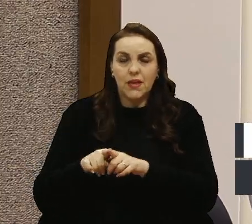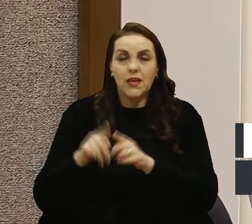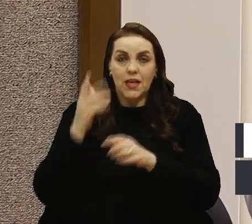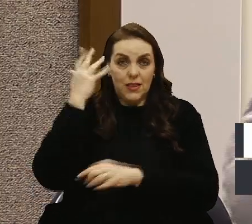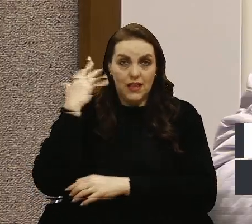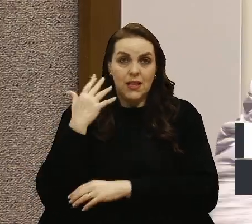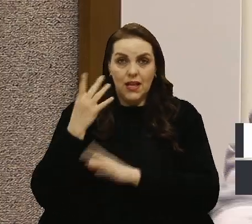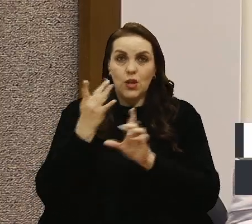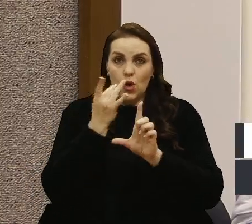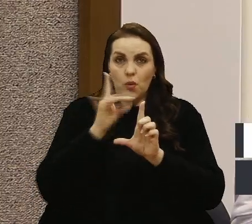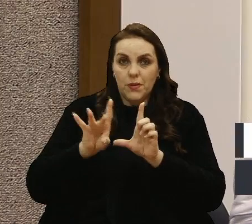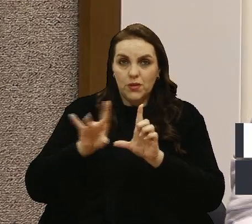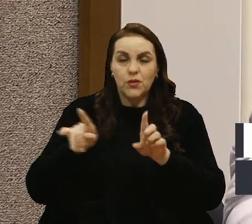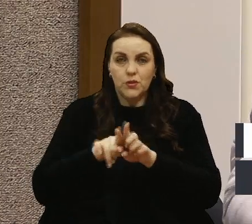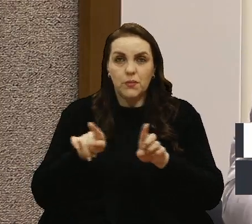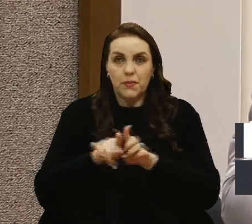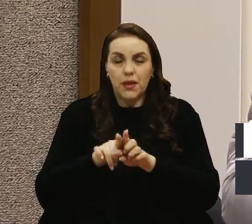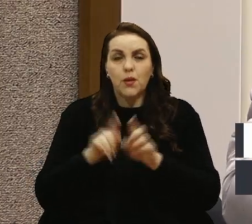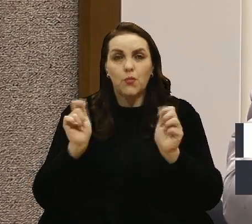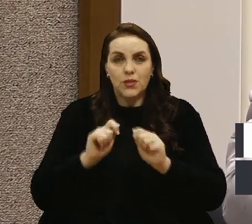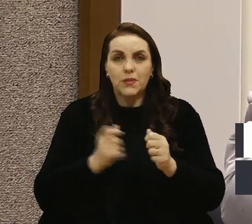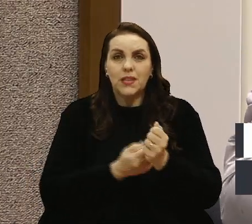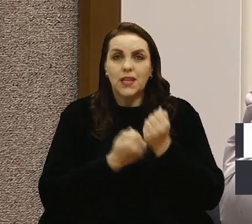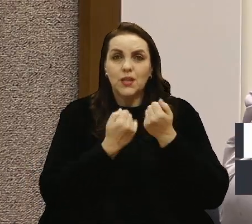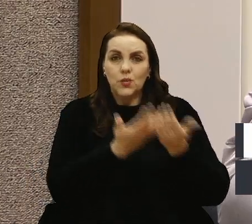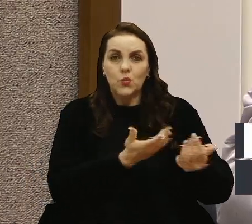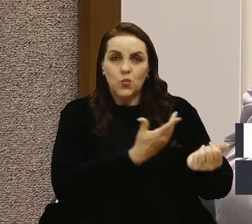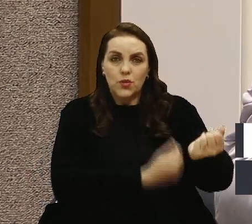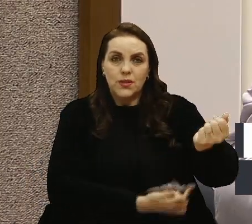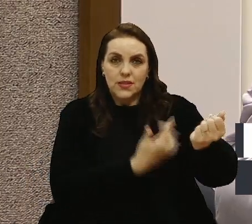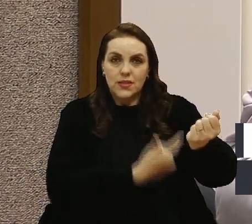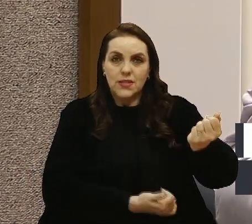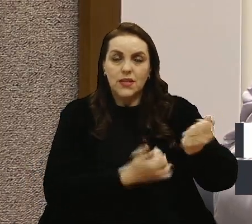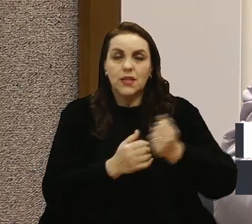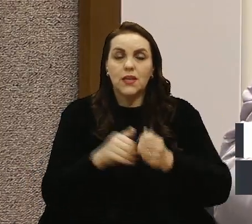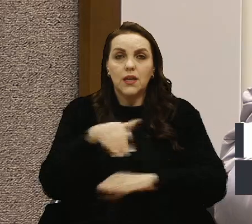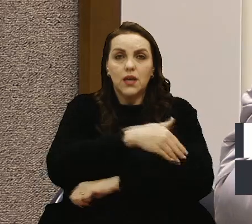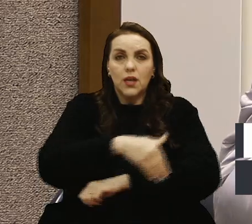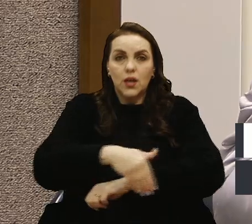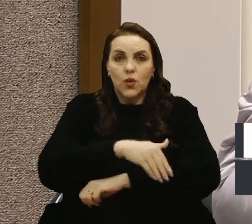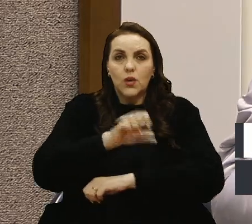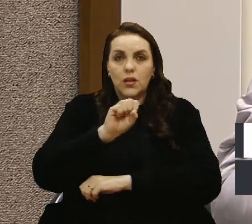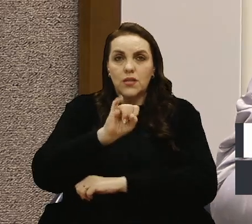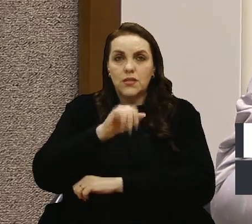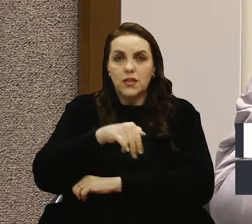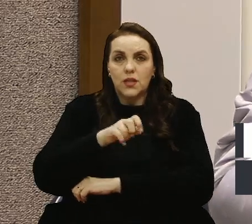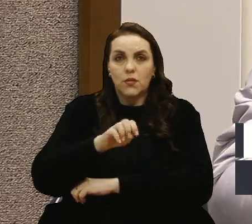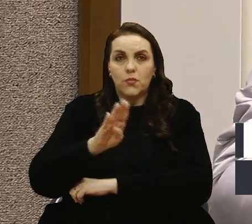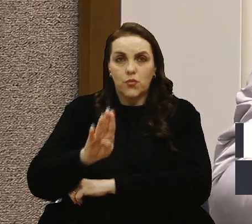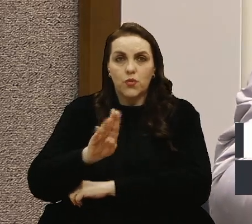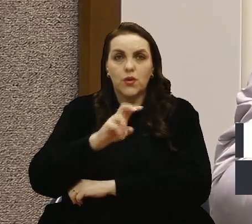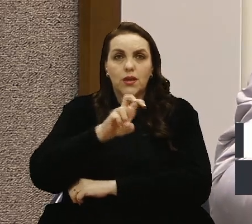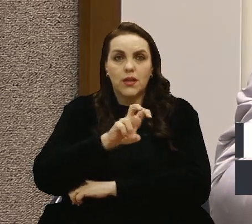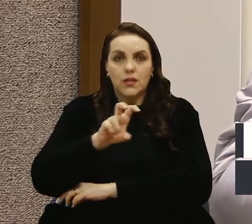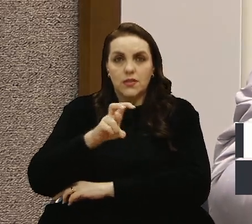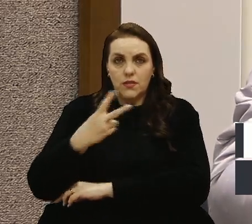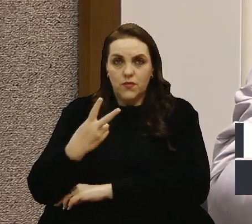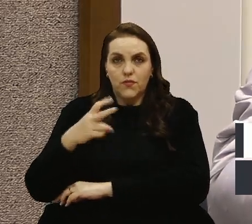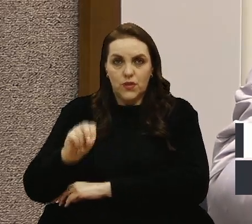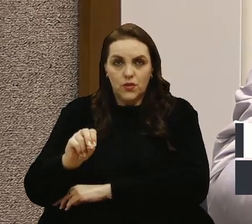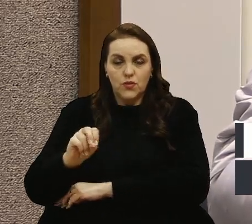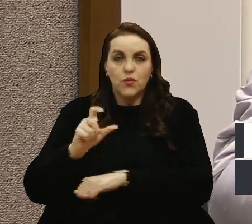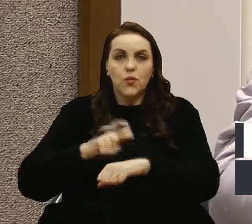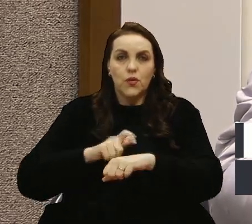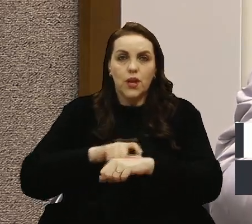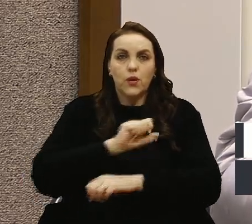nós possamos fazer essas doações que são feitas na Rua Sinimbu, 520, do horário